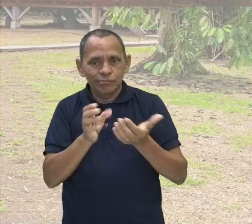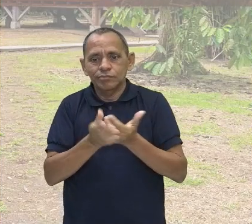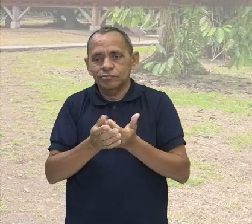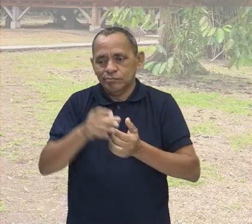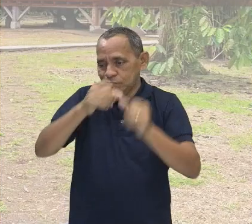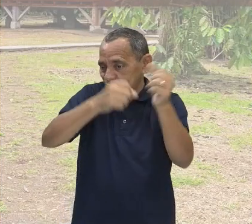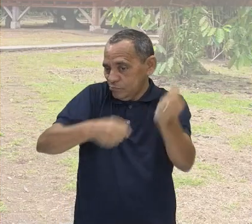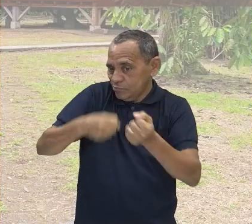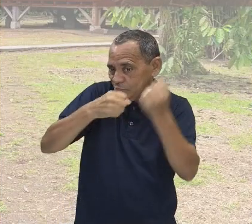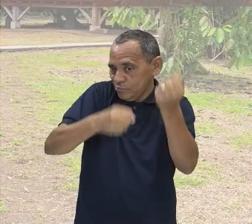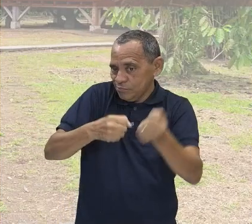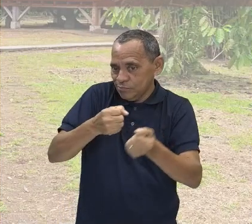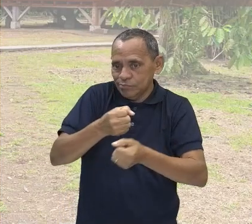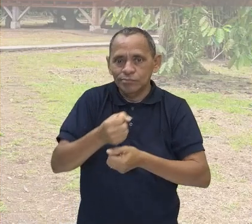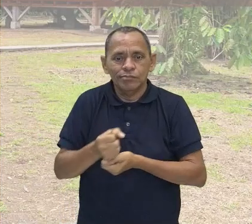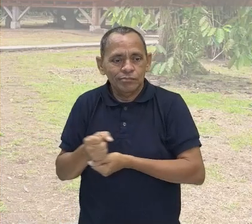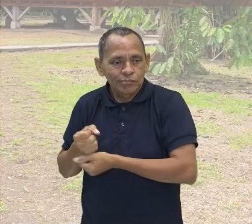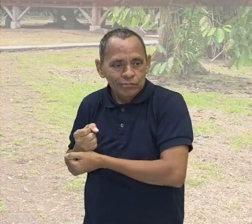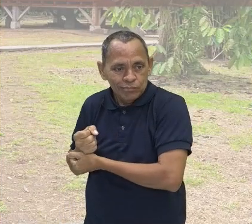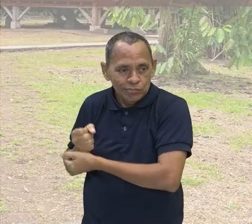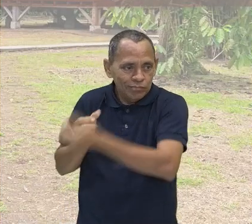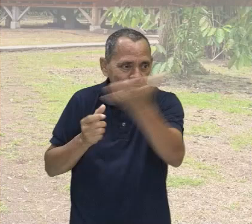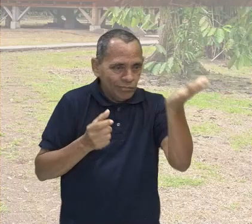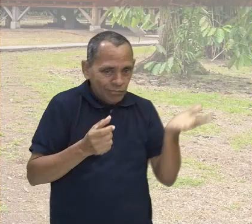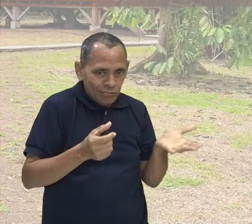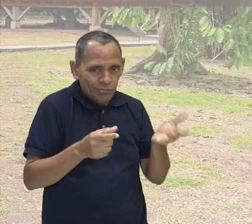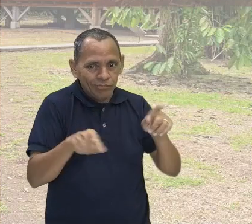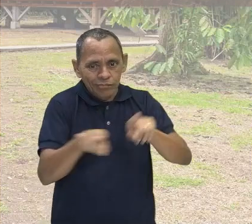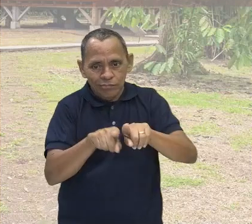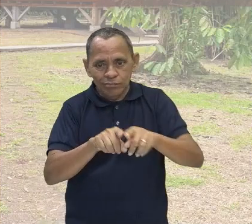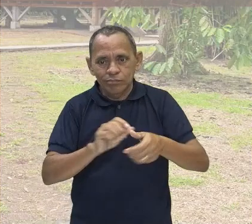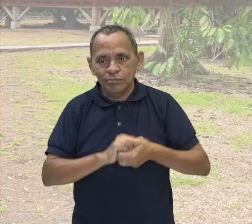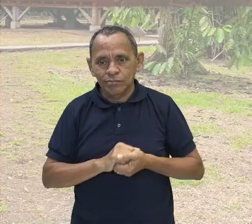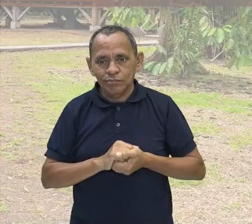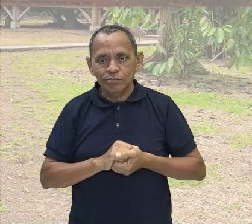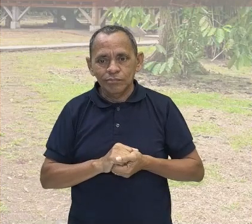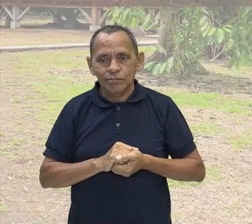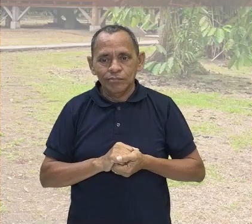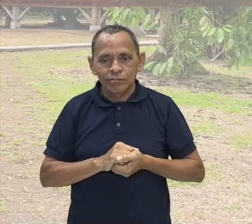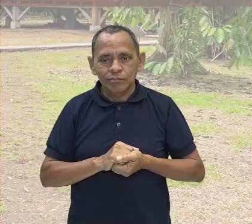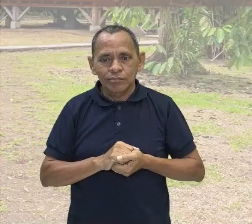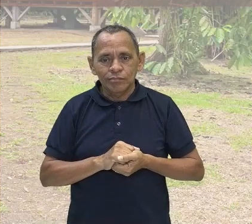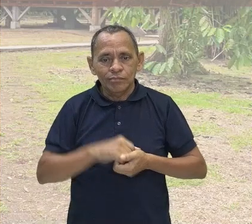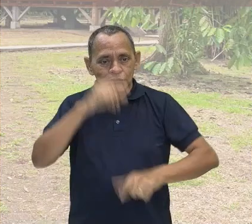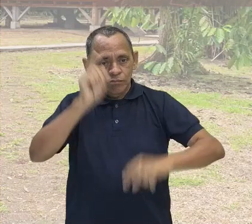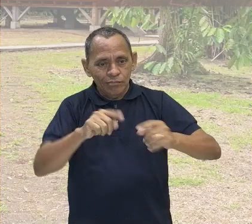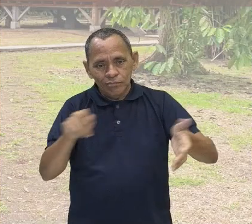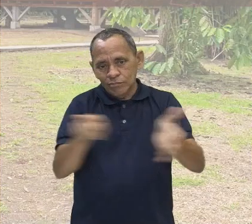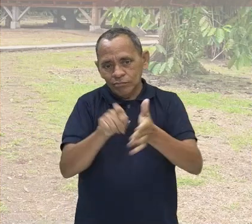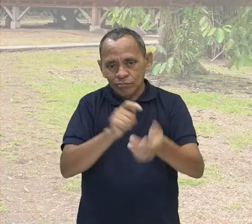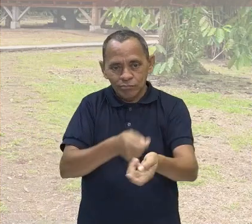fazia sentido com o nosso cenário, tá? Então, seu José saiu cedo com a tarrafa e a